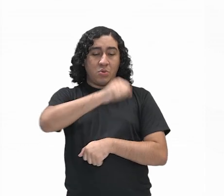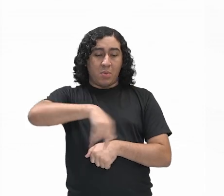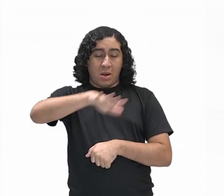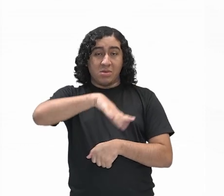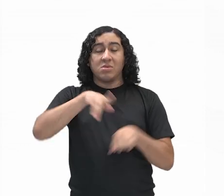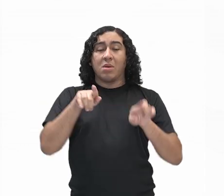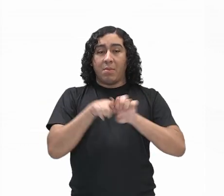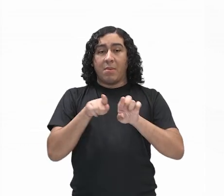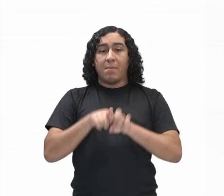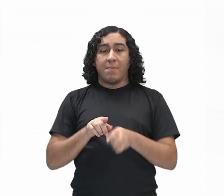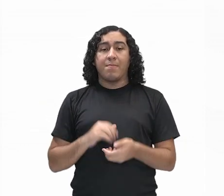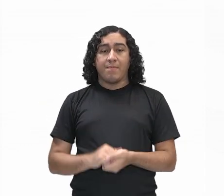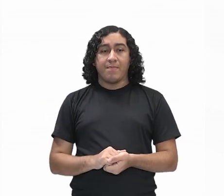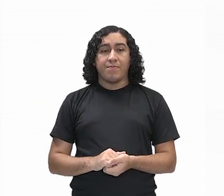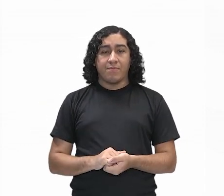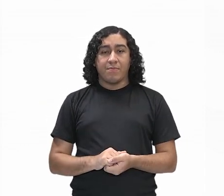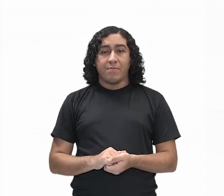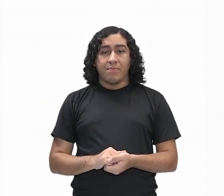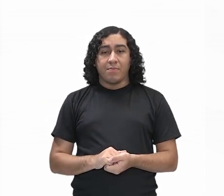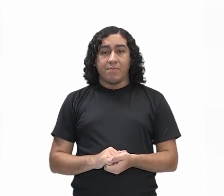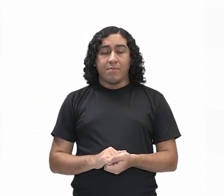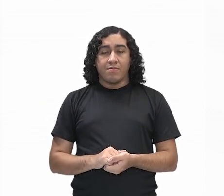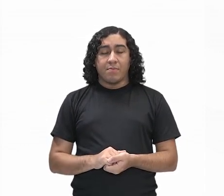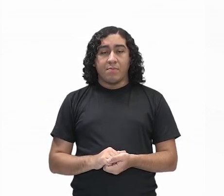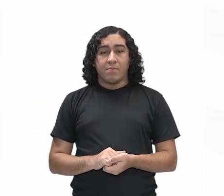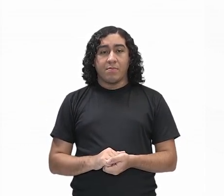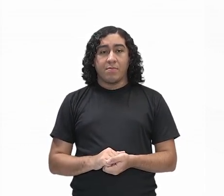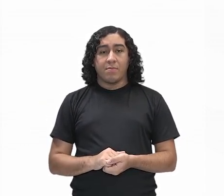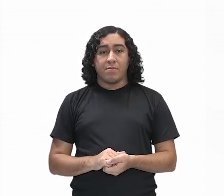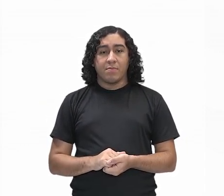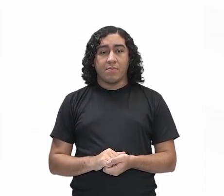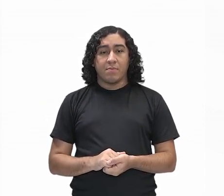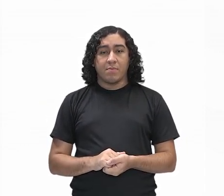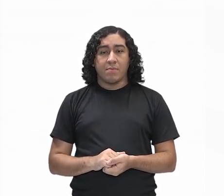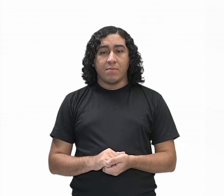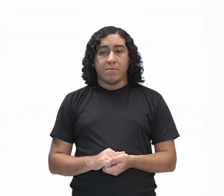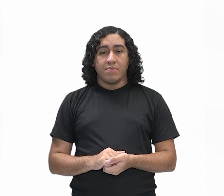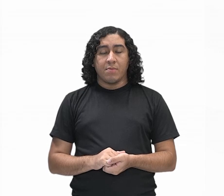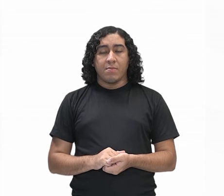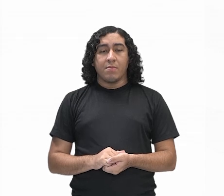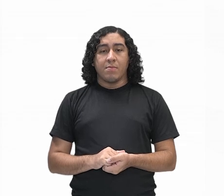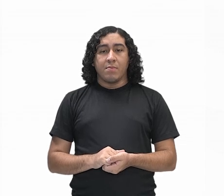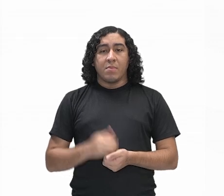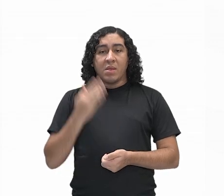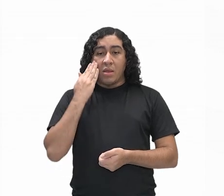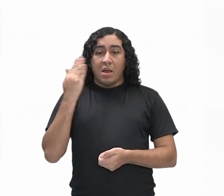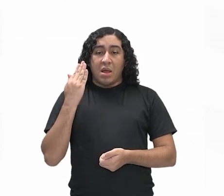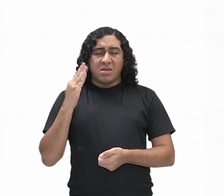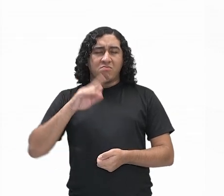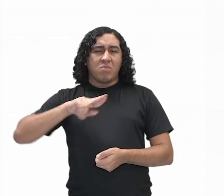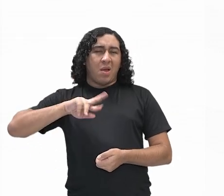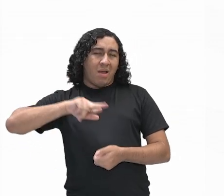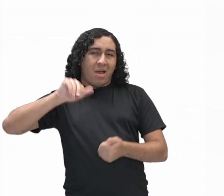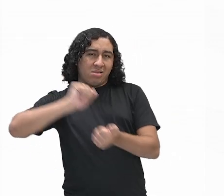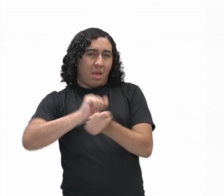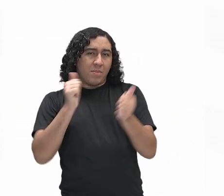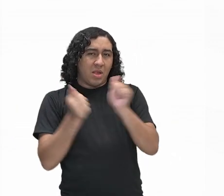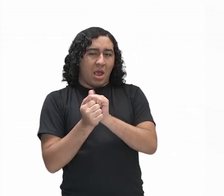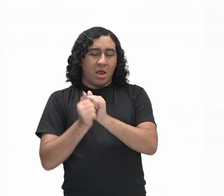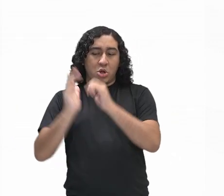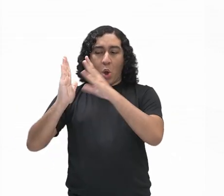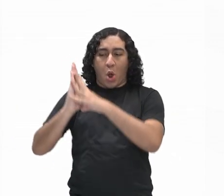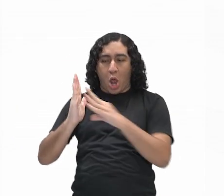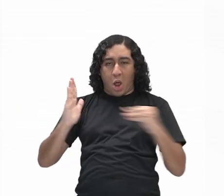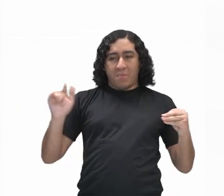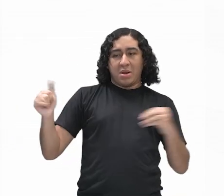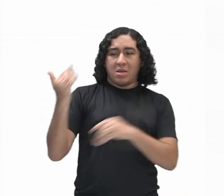rampas de manobras. Então, outra invenção aí humana, né? Essa daí ela não foi adaptada de nenhum esporte da natureza,